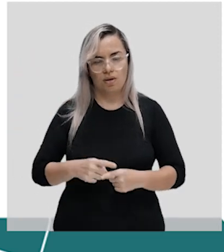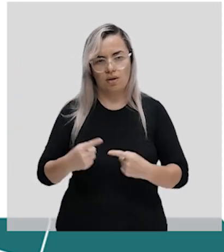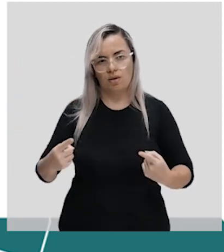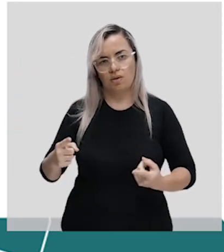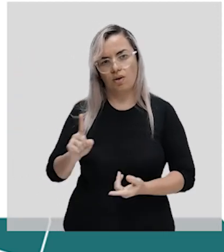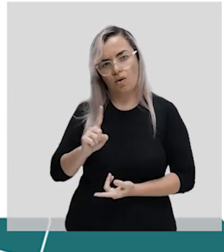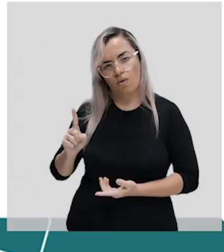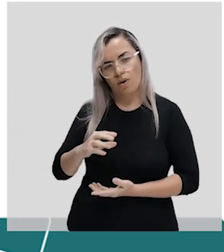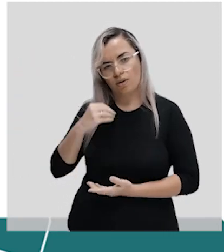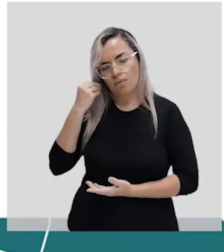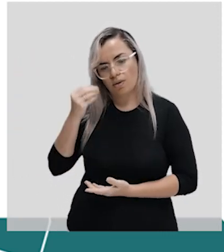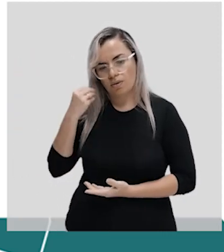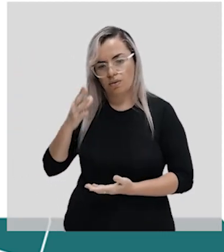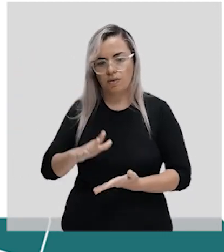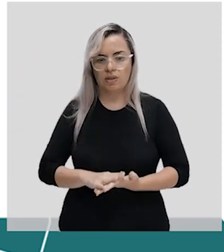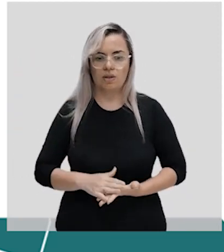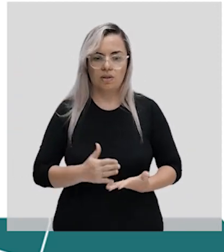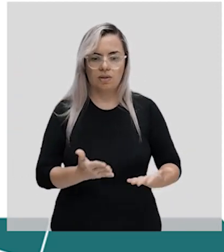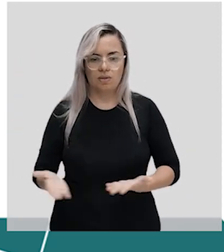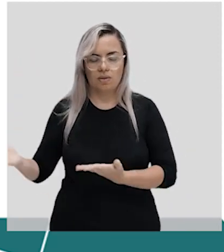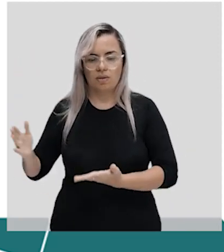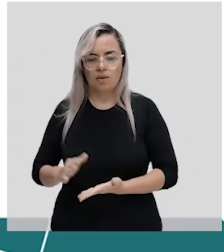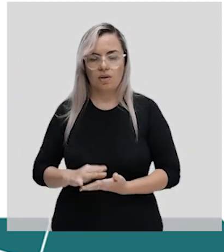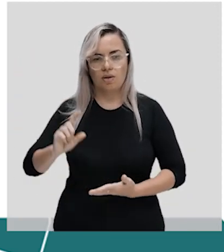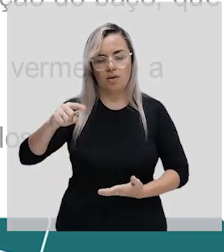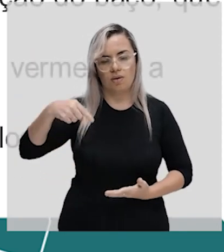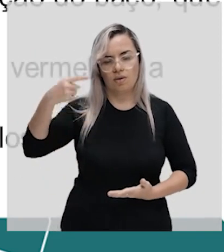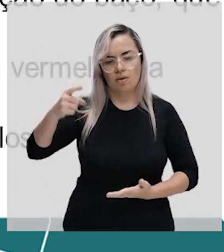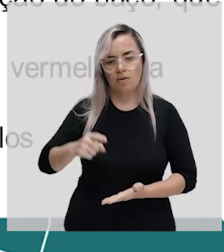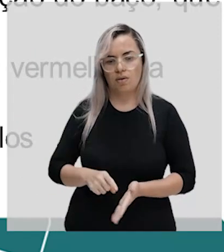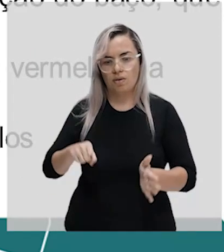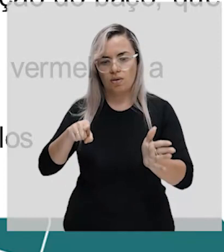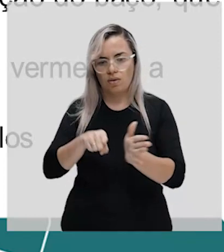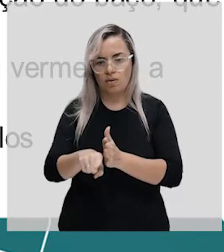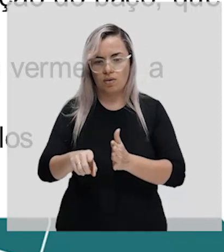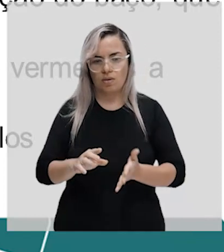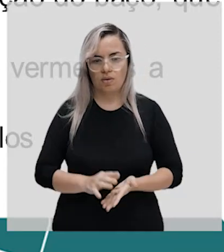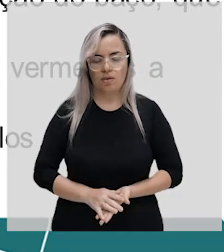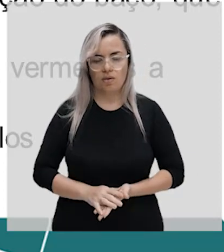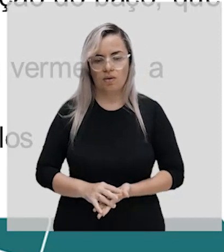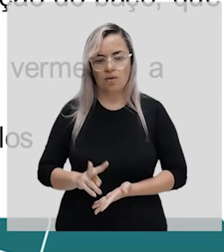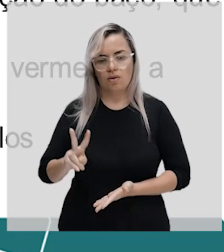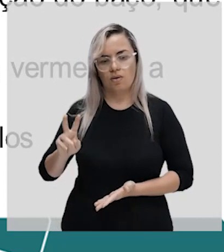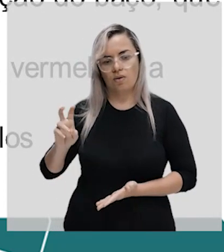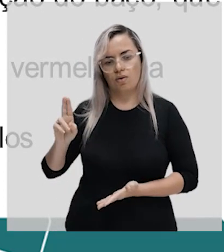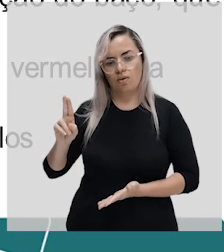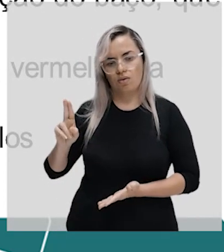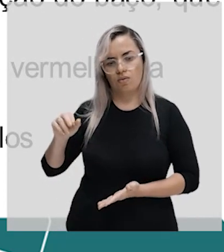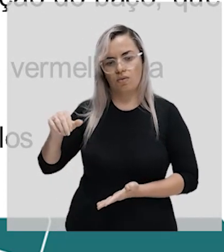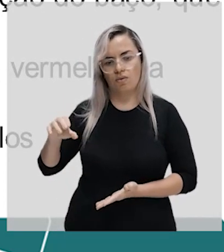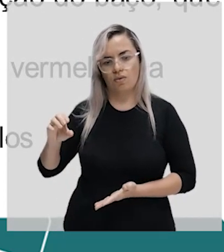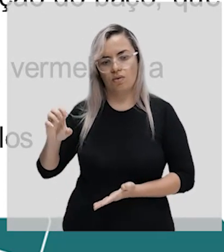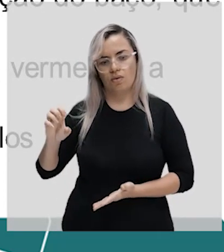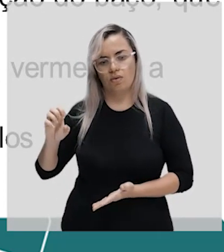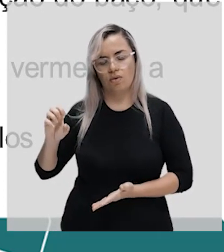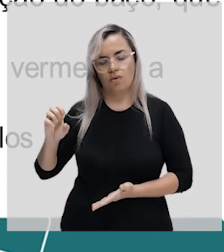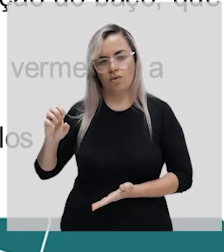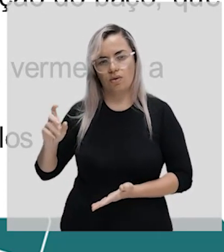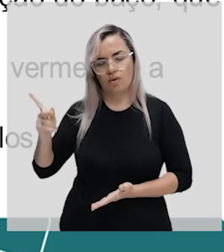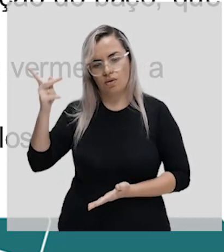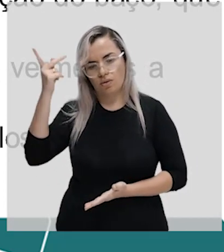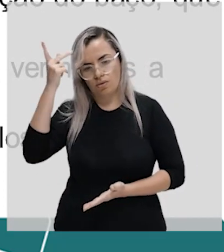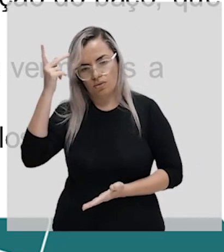agora para essa próxima questão, que é uma questão também da FUNESP, aqui nesse caso. Ela diz o